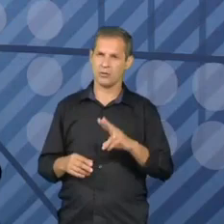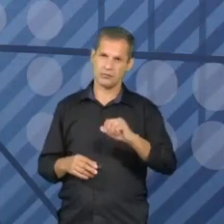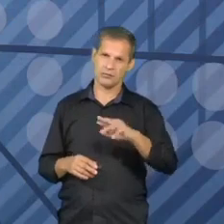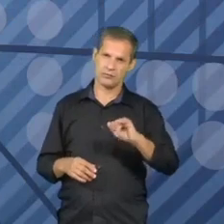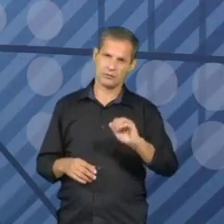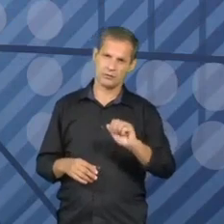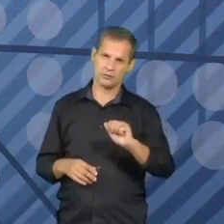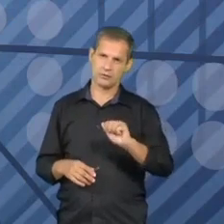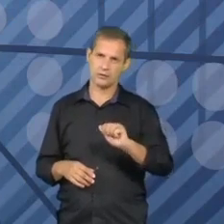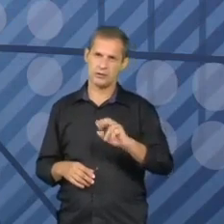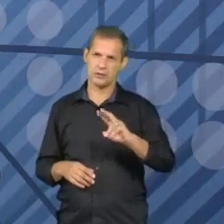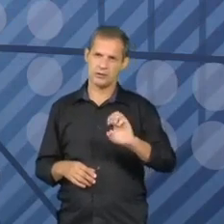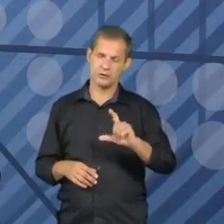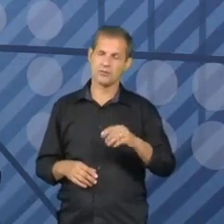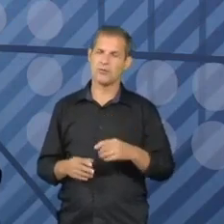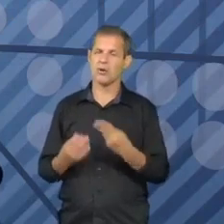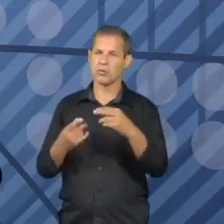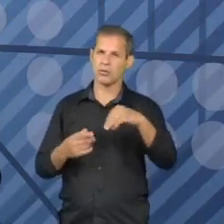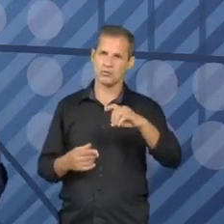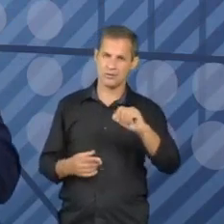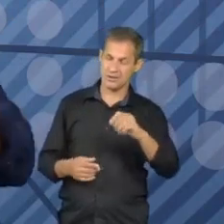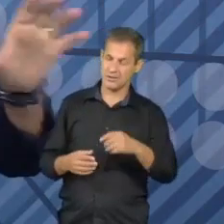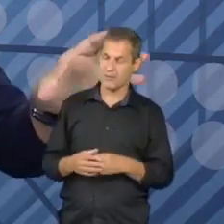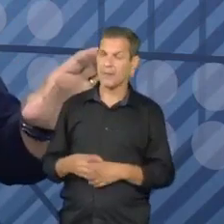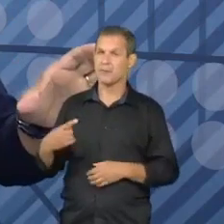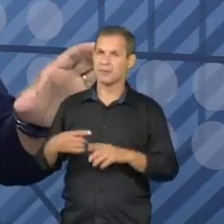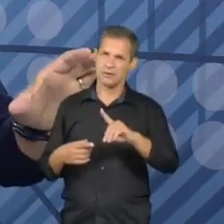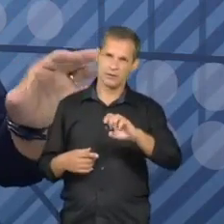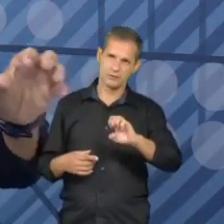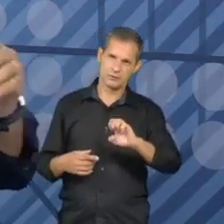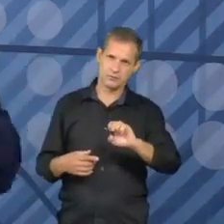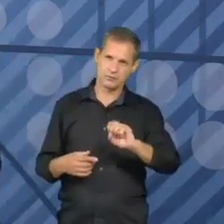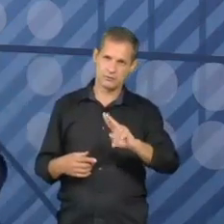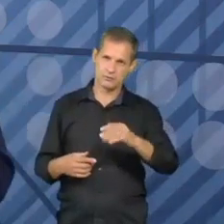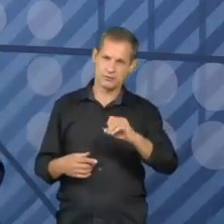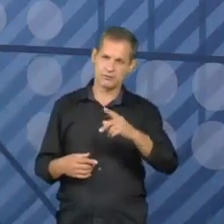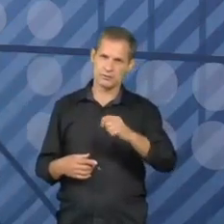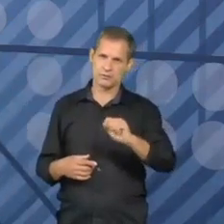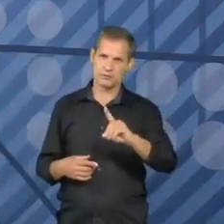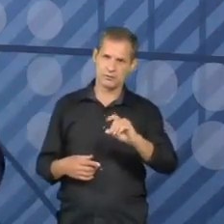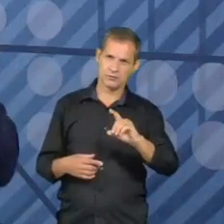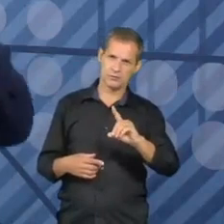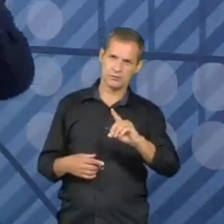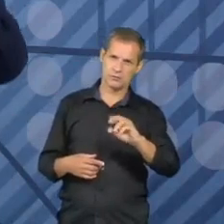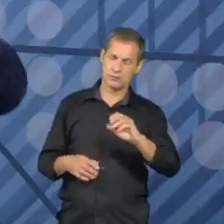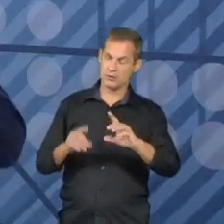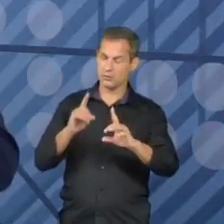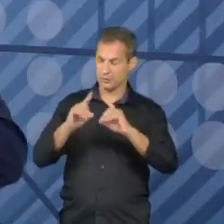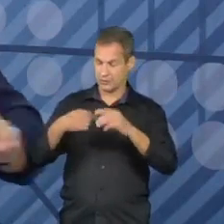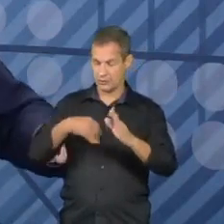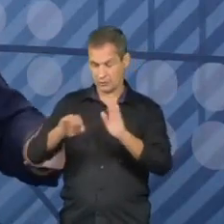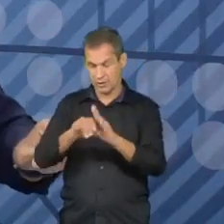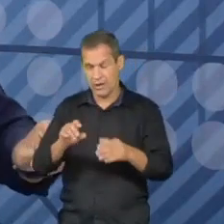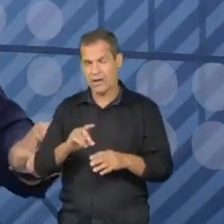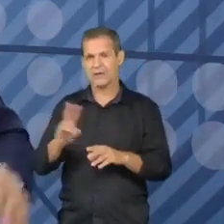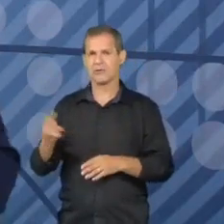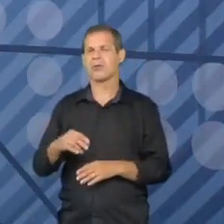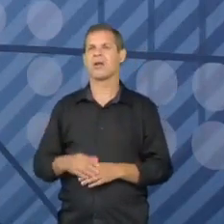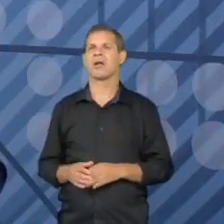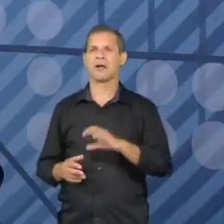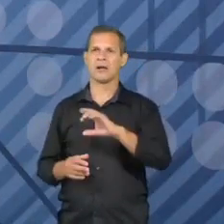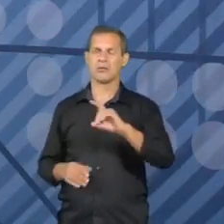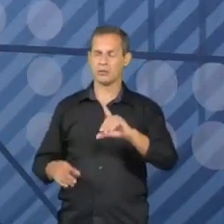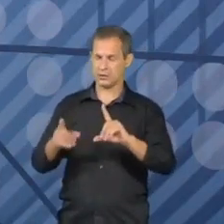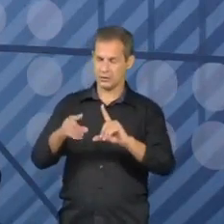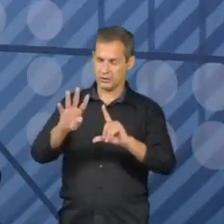variável menos a média dividido pelo desvio padrão. São dados que eu fiz levantamento. Cheguei no meu valor, vou lá, faço as coordenadas da minha